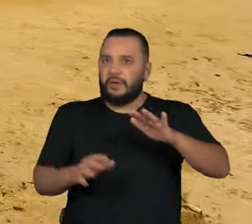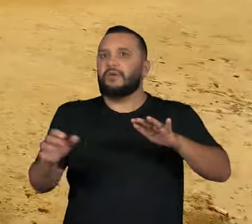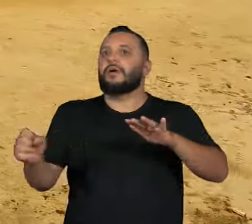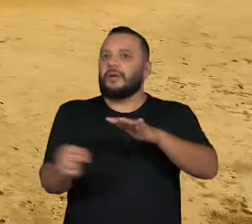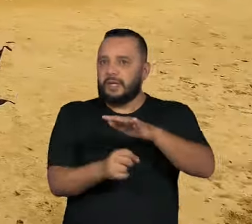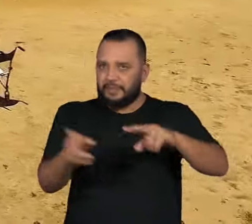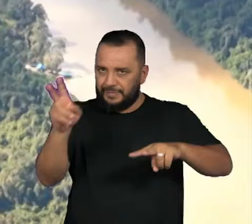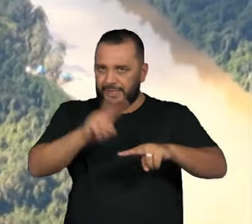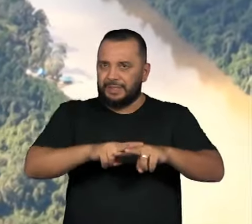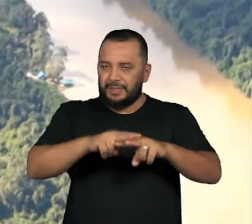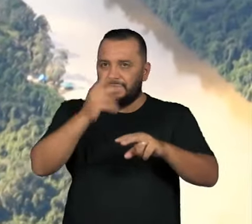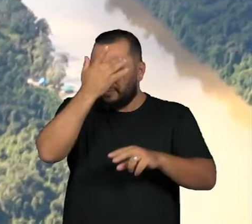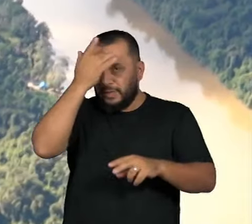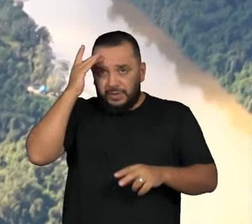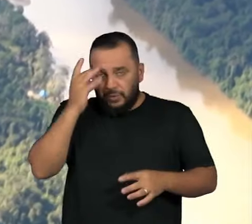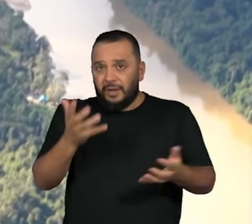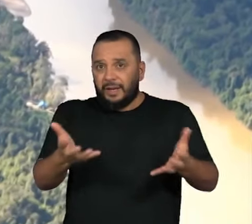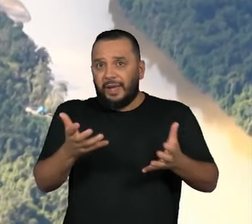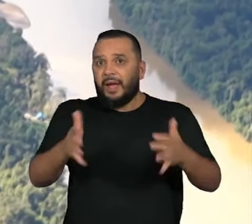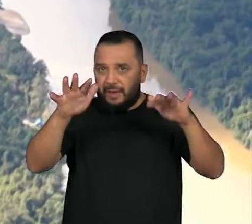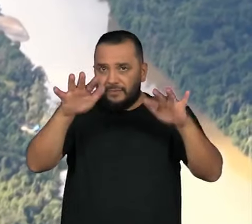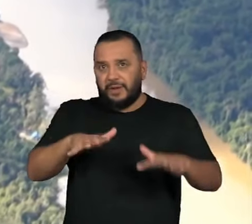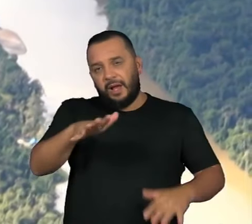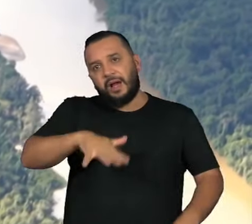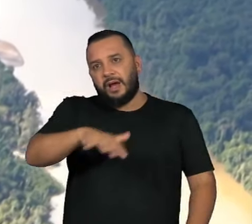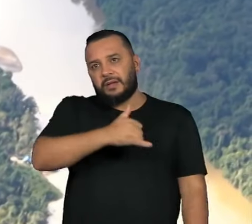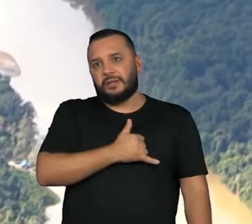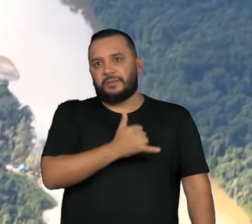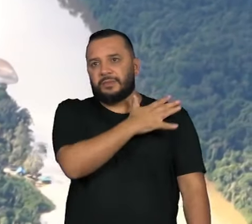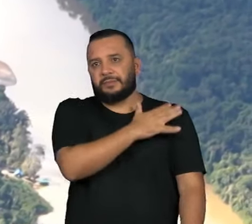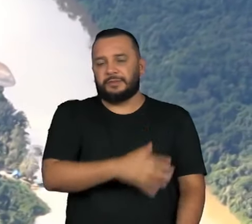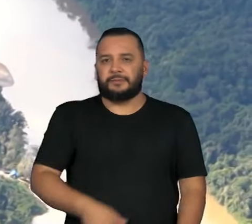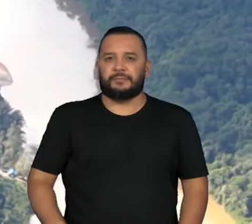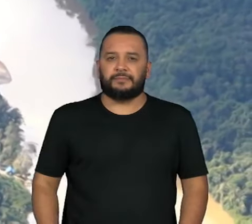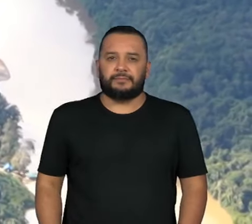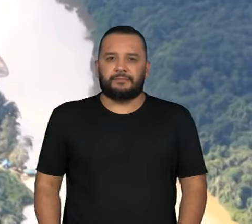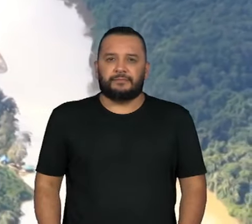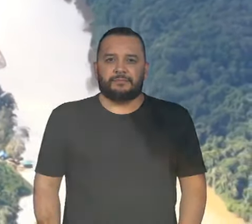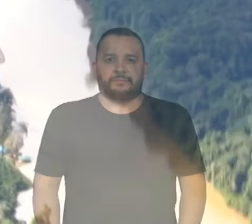para quem insistir em permanecer no território.